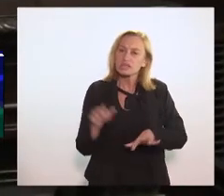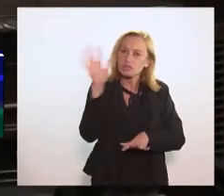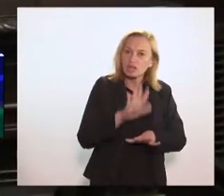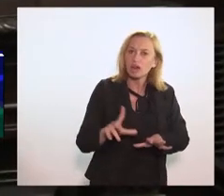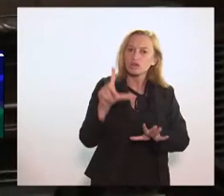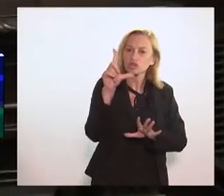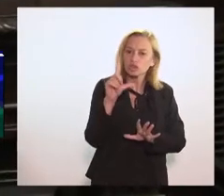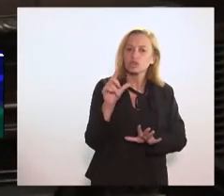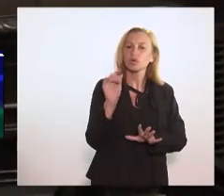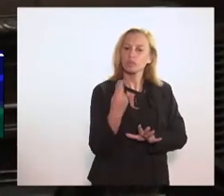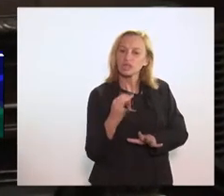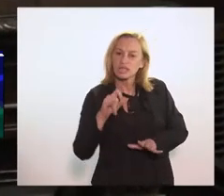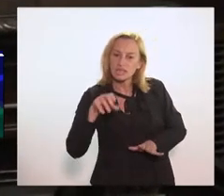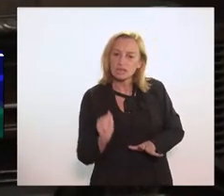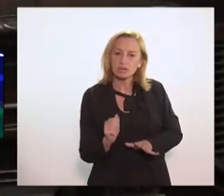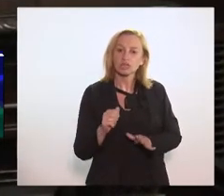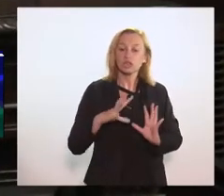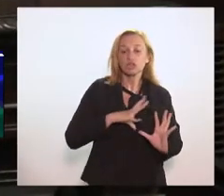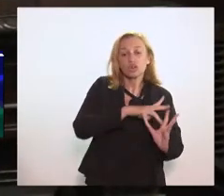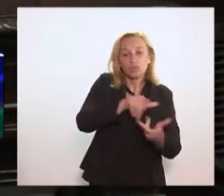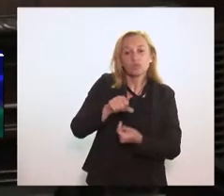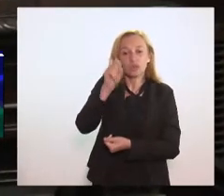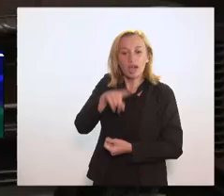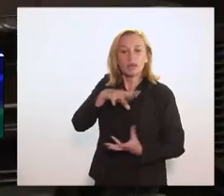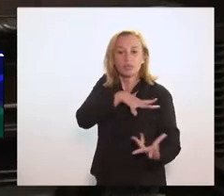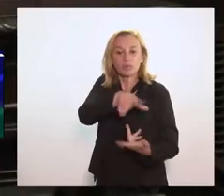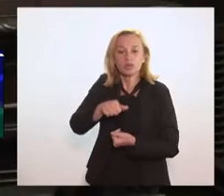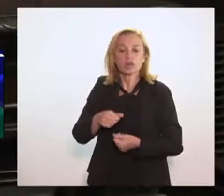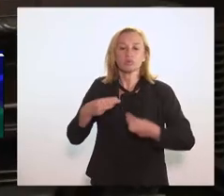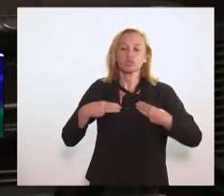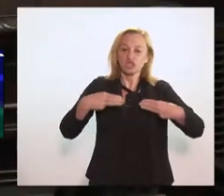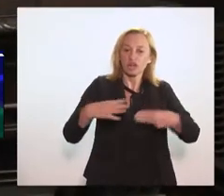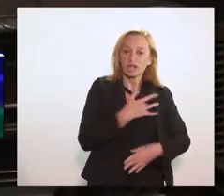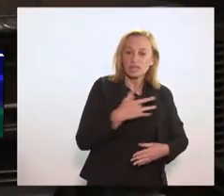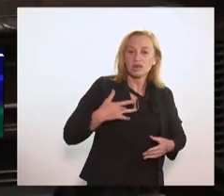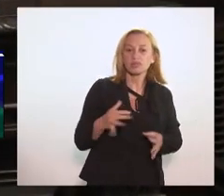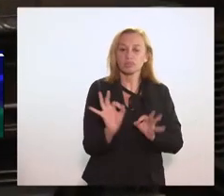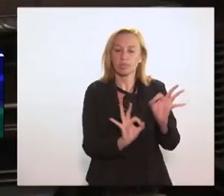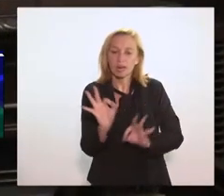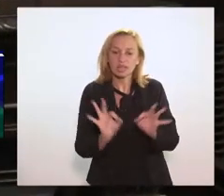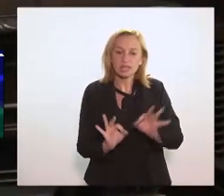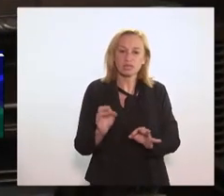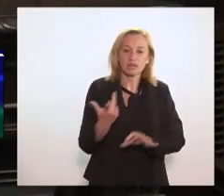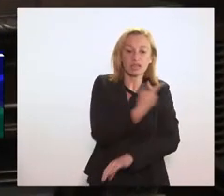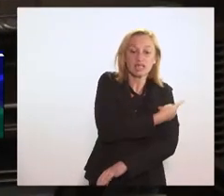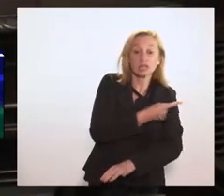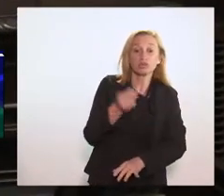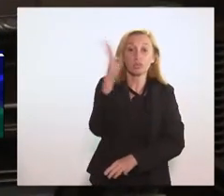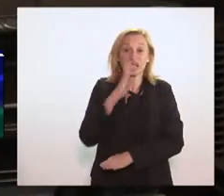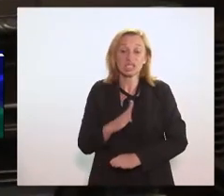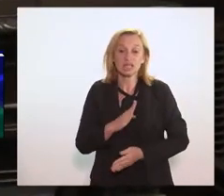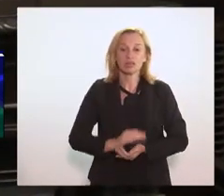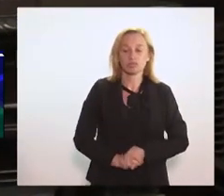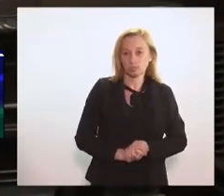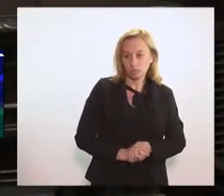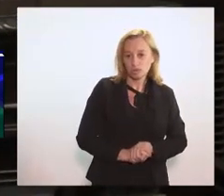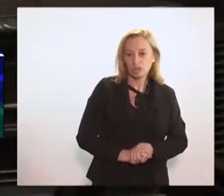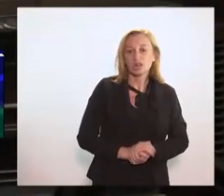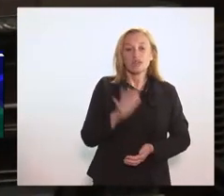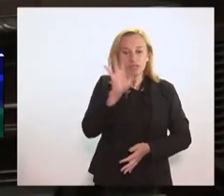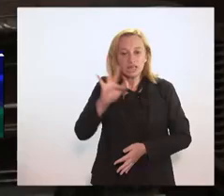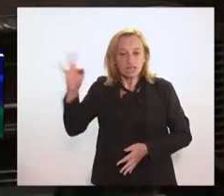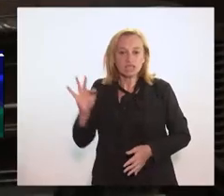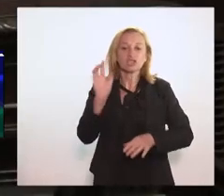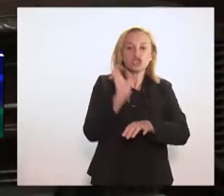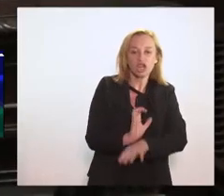imunização. Desde que o mundo é mundo, o Ministério da Saúde faz a programação da vacinação no Brasil. Os entes federativos,